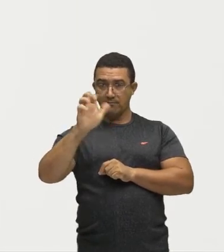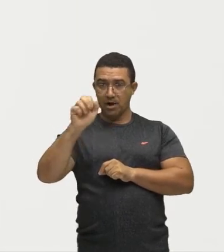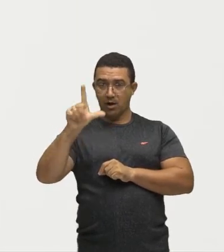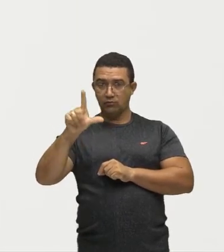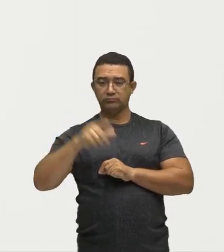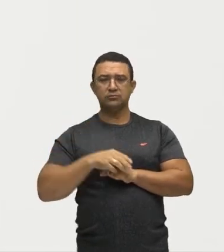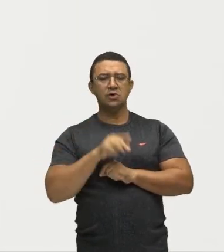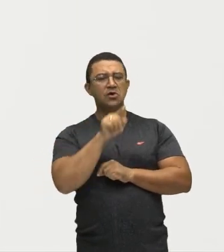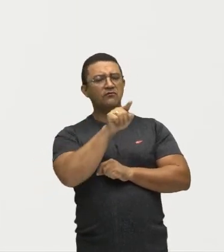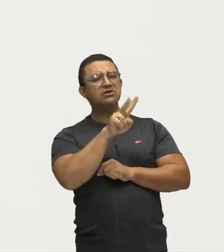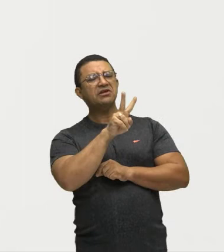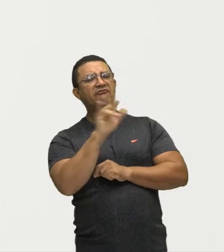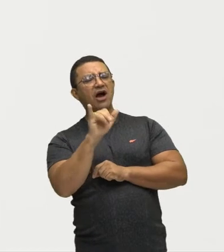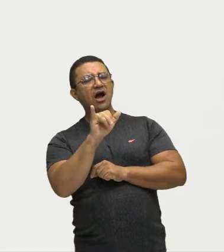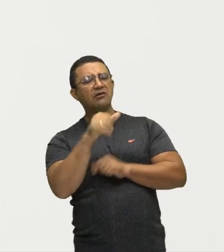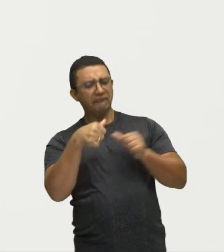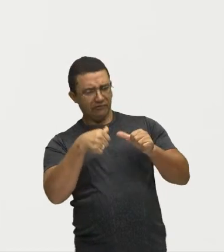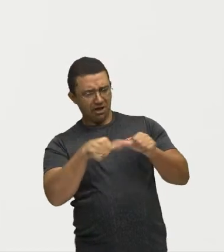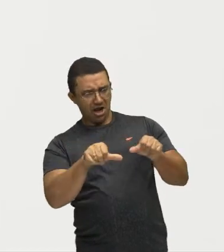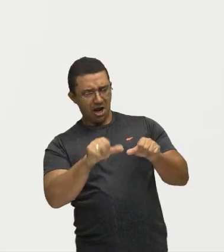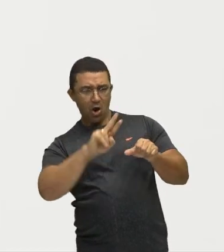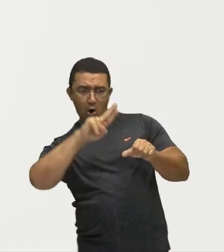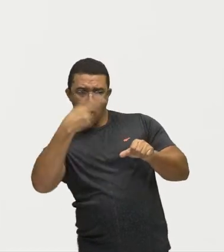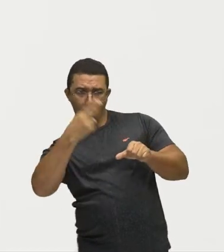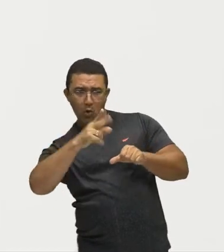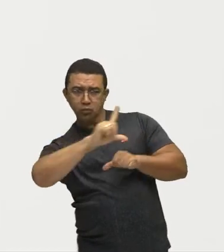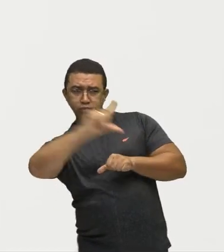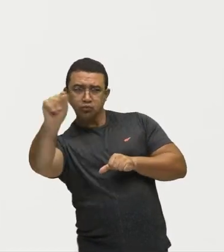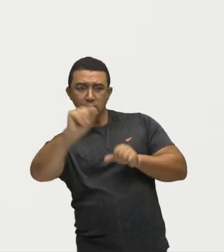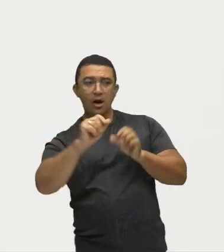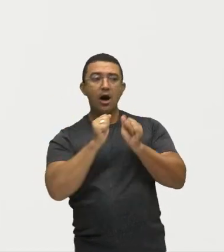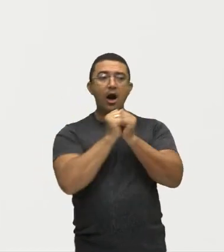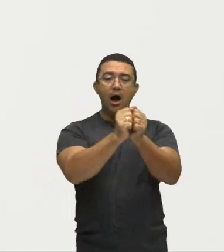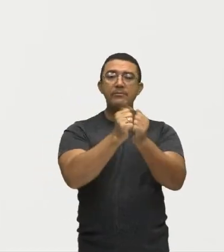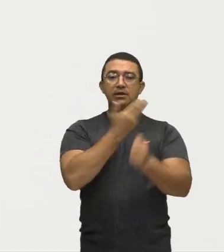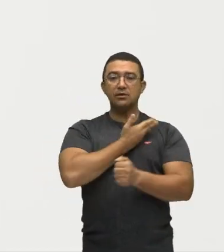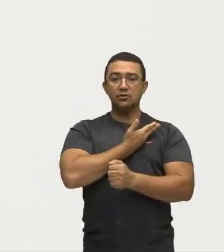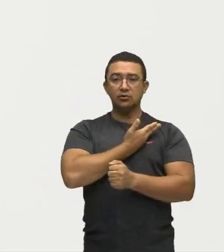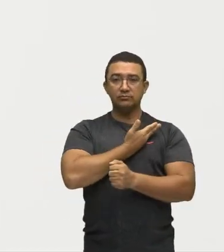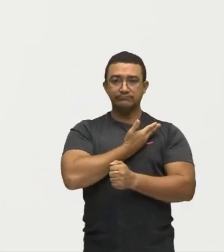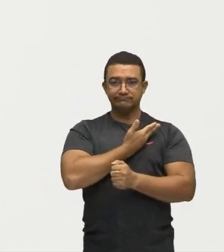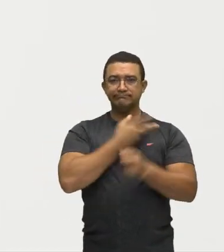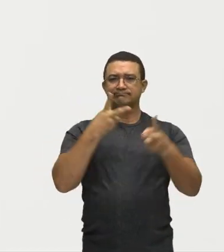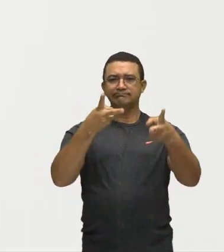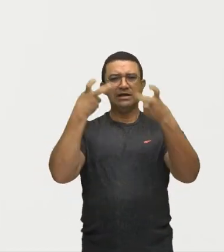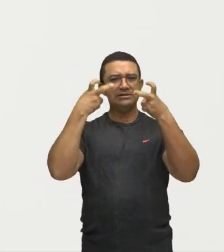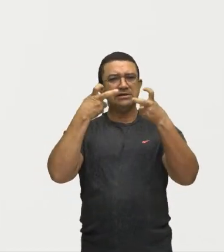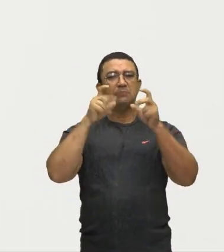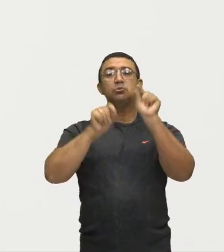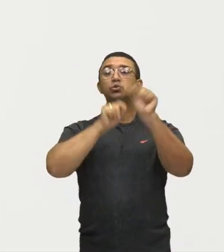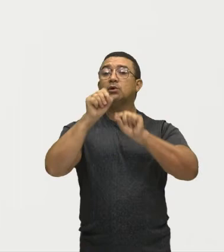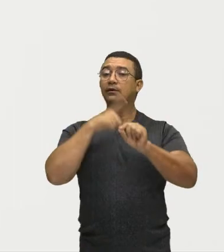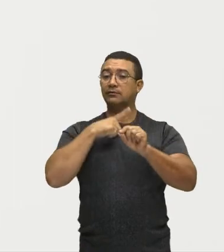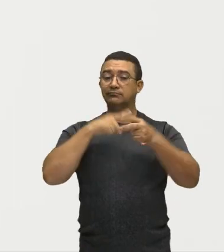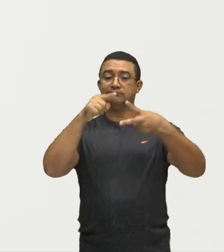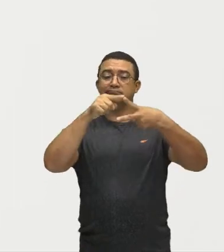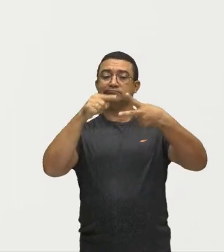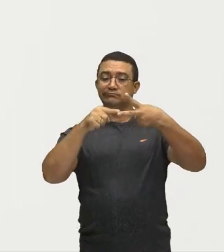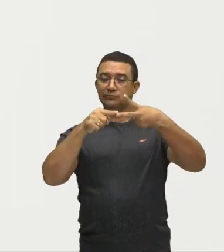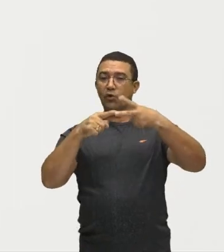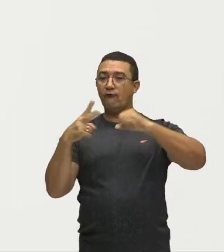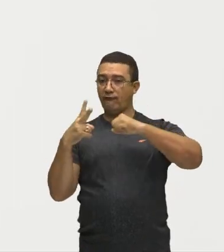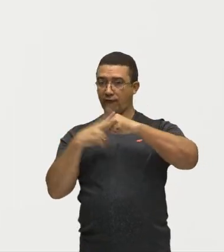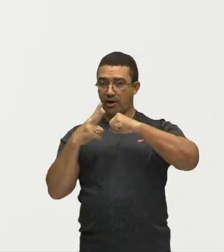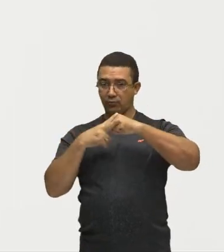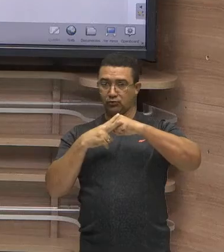você vai sair. Notem aqui que nós temos 2 verbos, né? Nós temos 2 verbos, mas ele está indicando apenas, olha